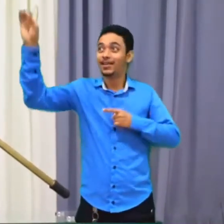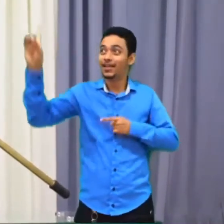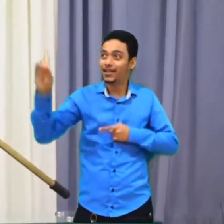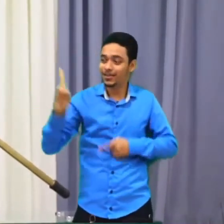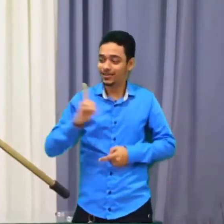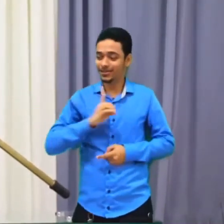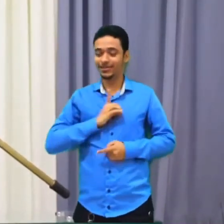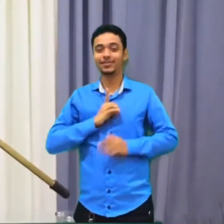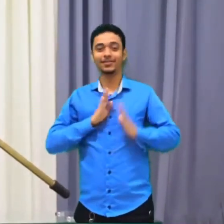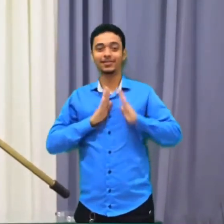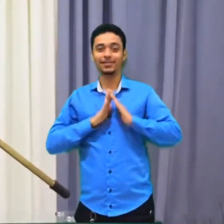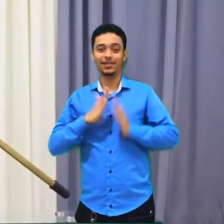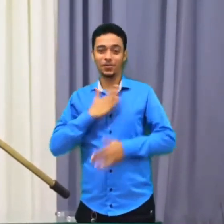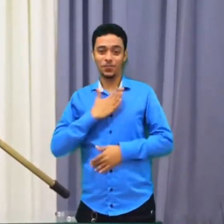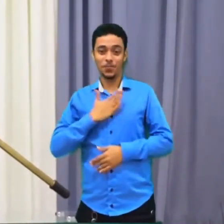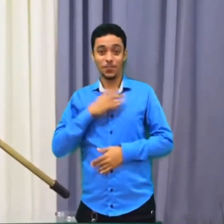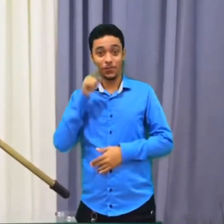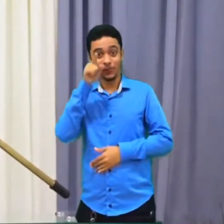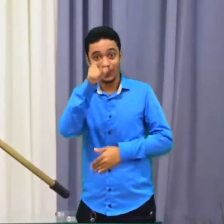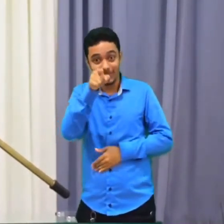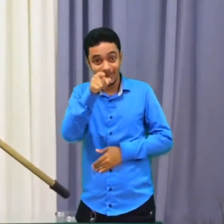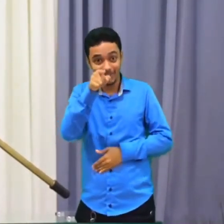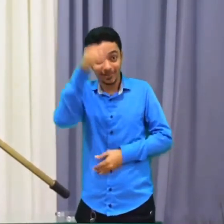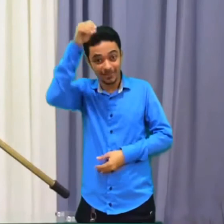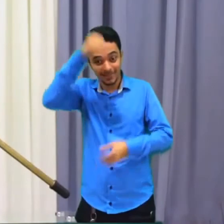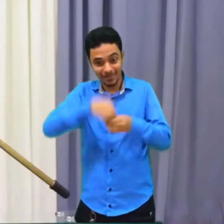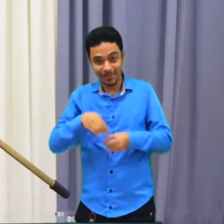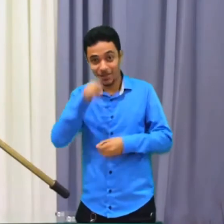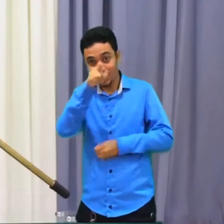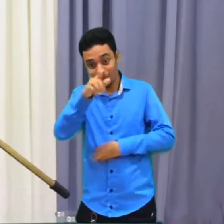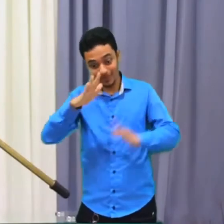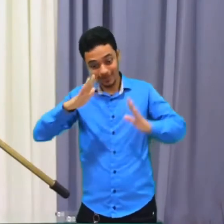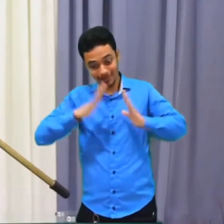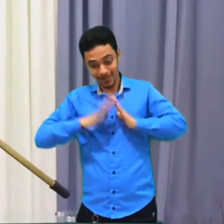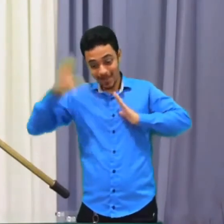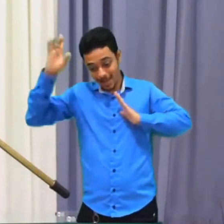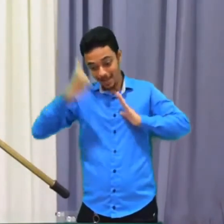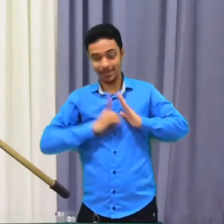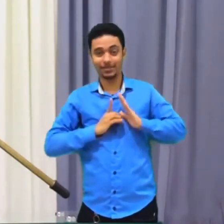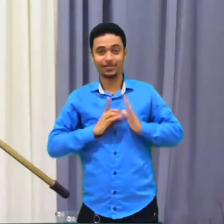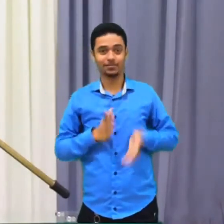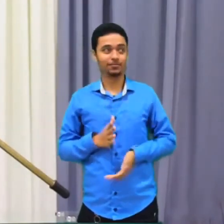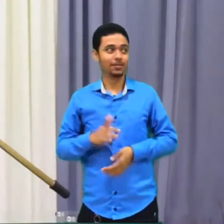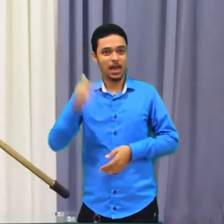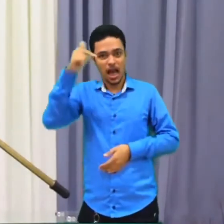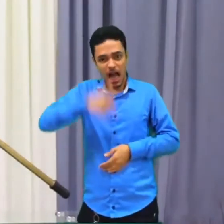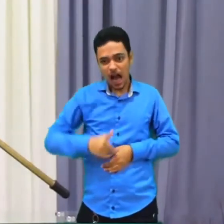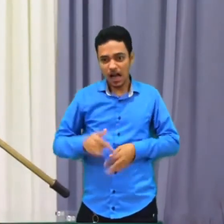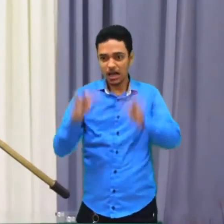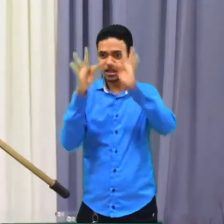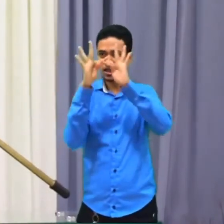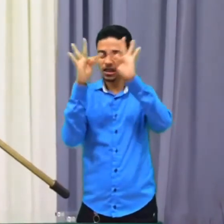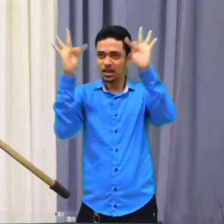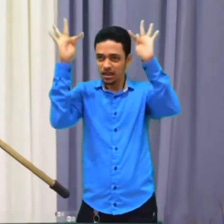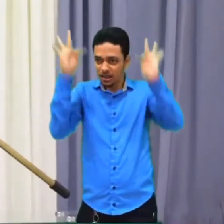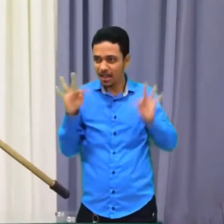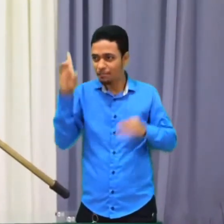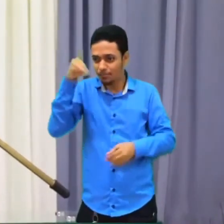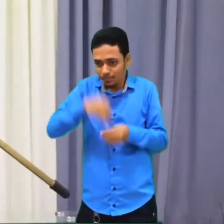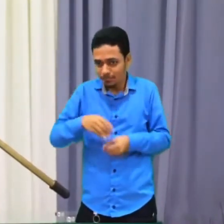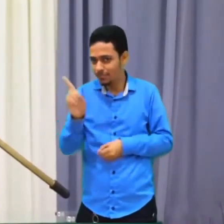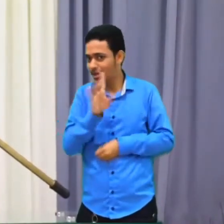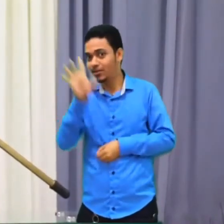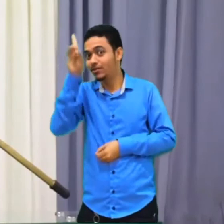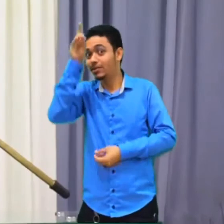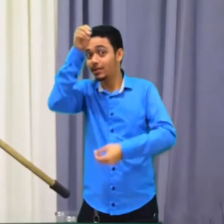Ele habita em você, Ele fez de você a sua morada. Deus não habita nesta casa aqui onde estamos, Deus habita